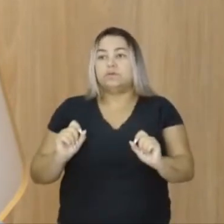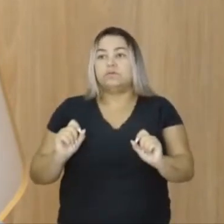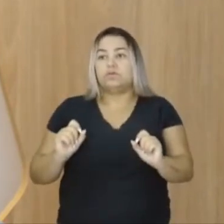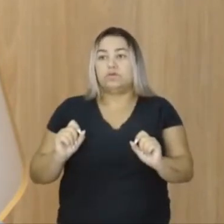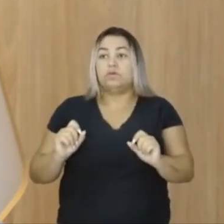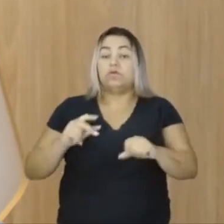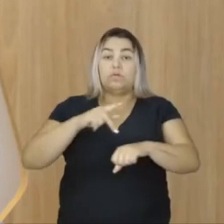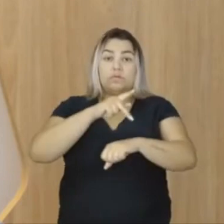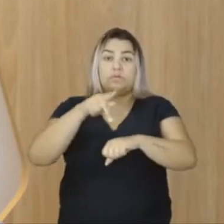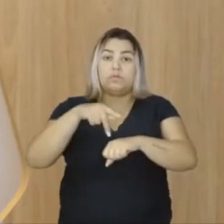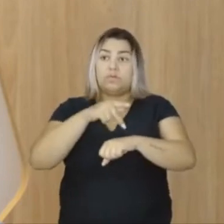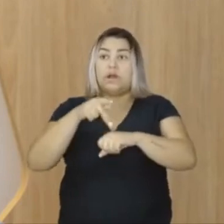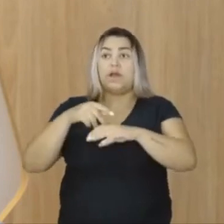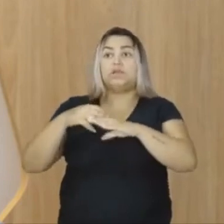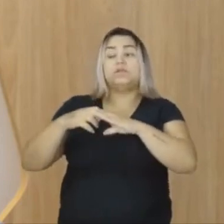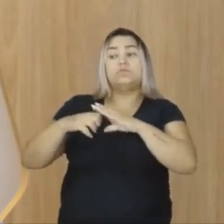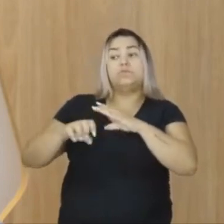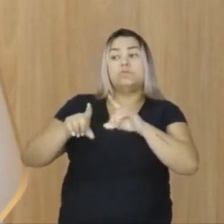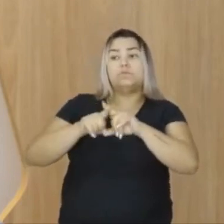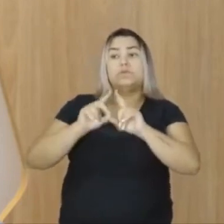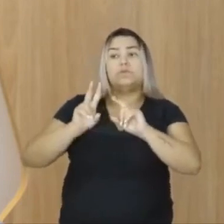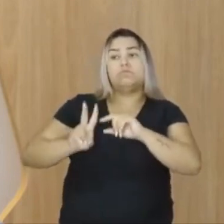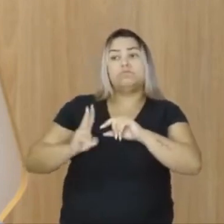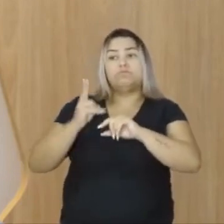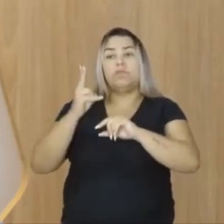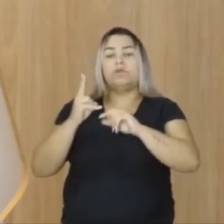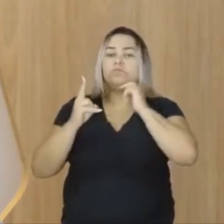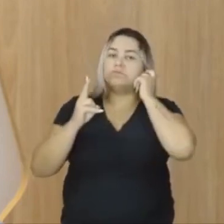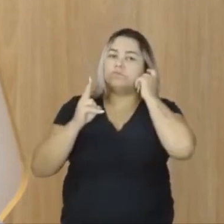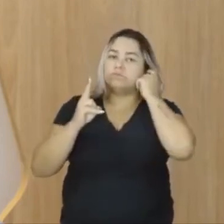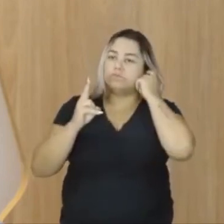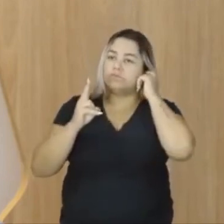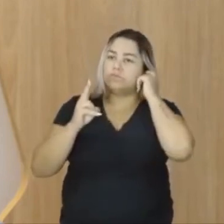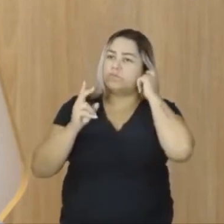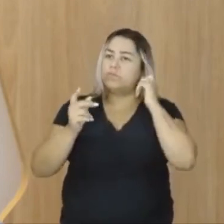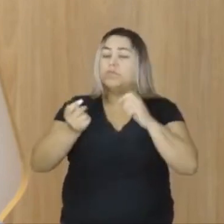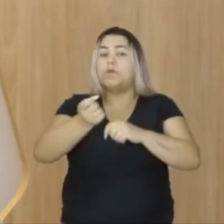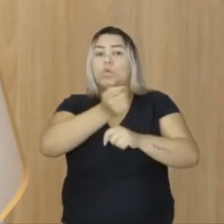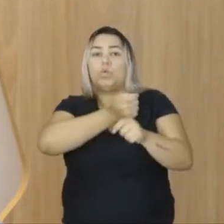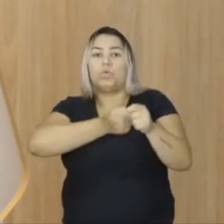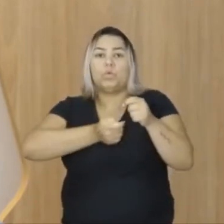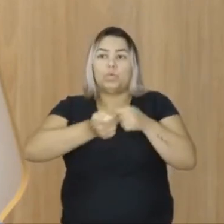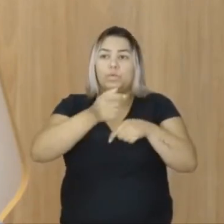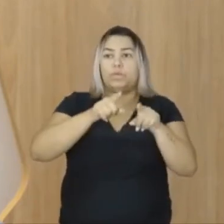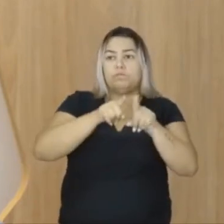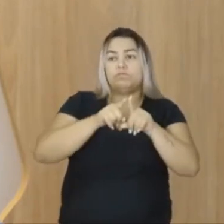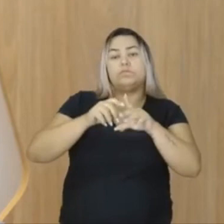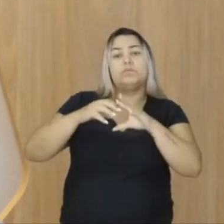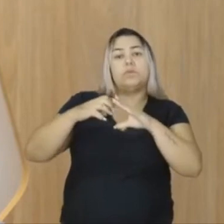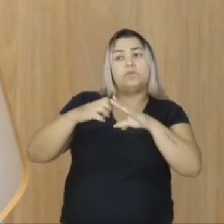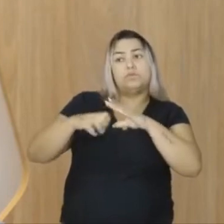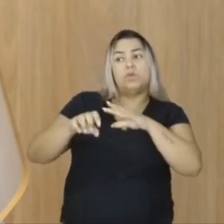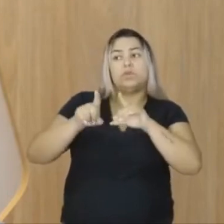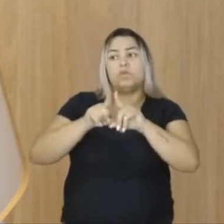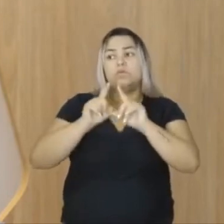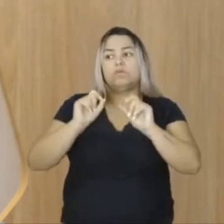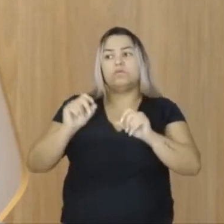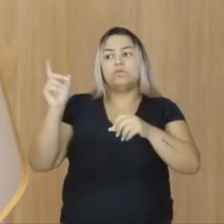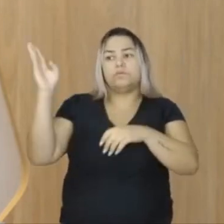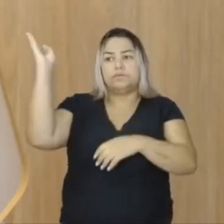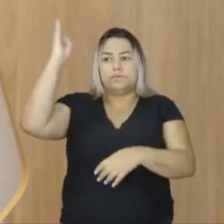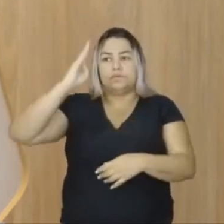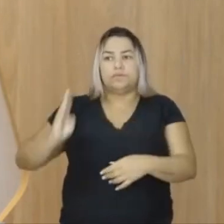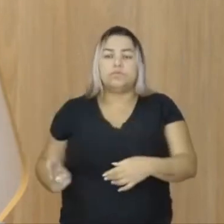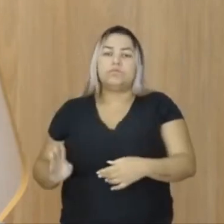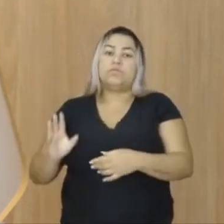país exportador de valor agregado e passou a ser uma economia primária exportadora. Como é que o Brasil vai voltar a exportar